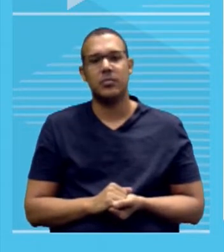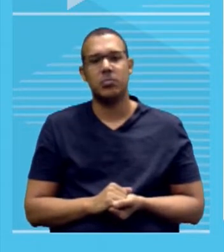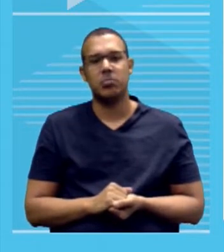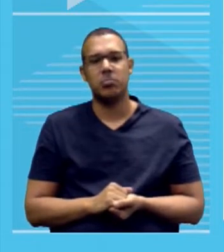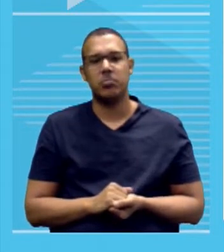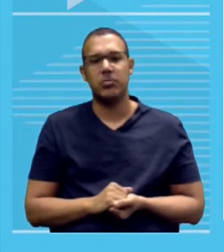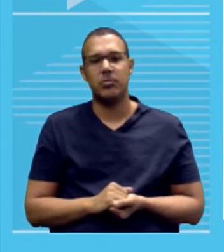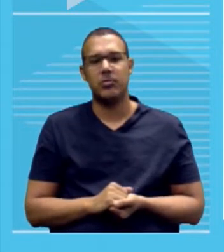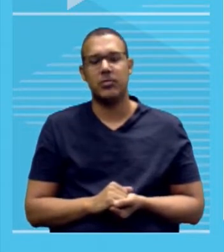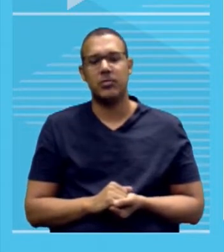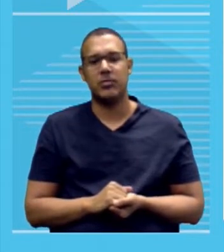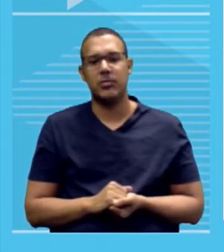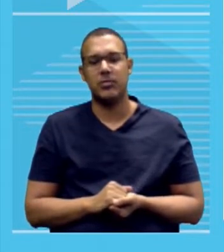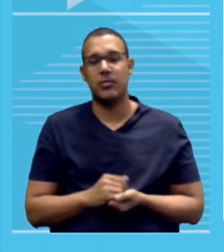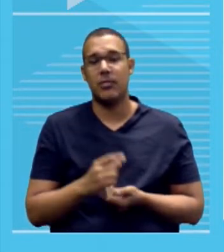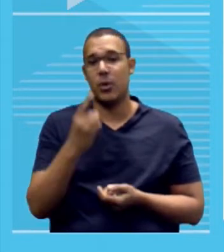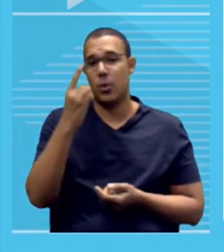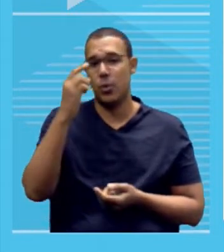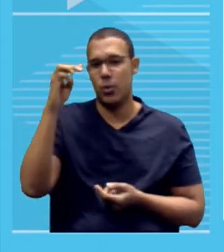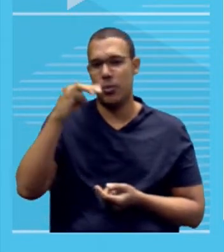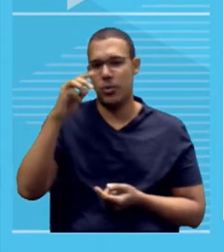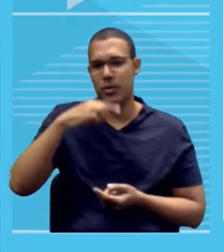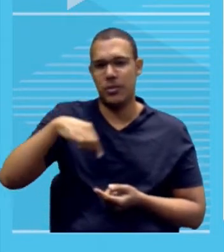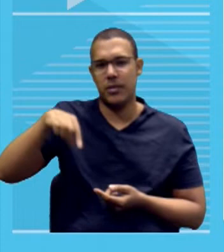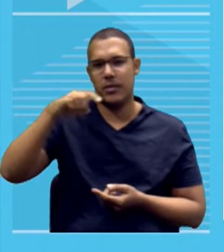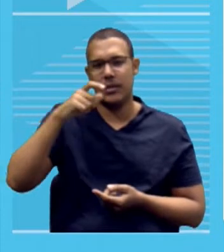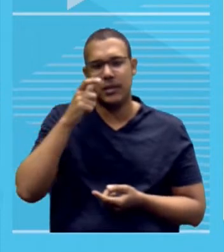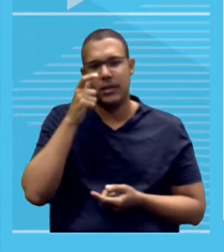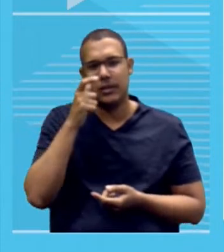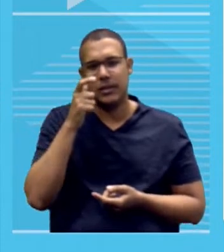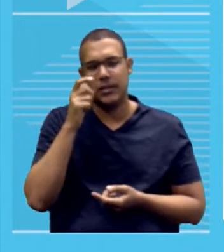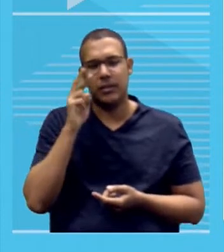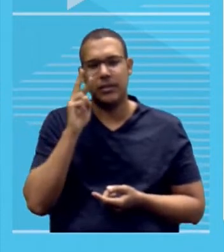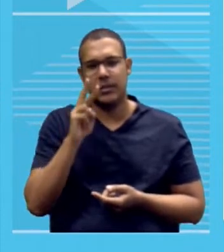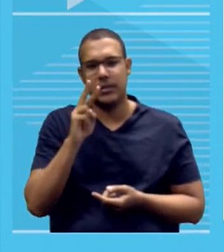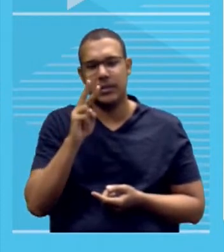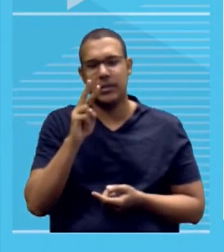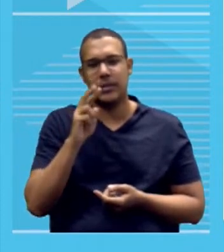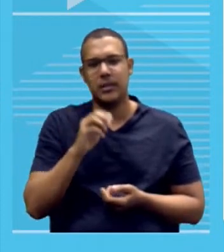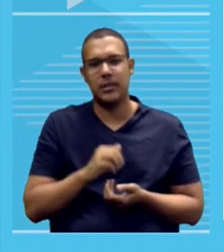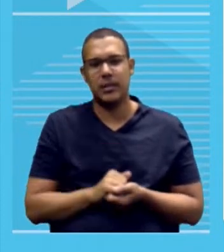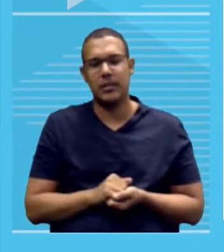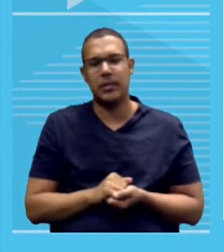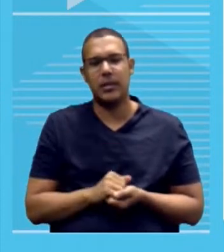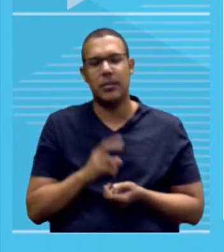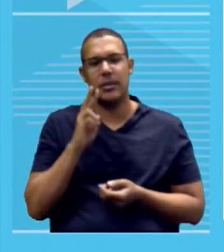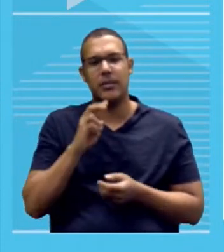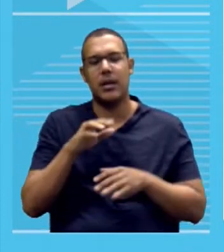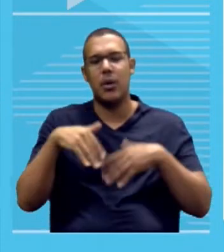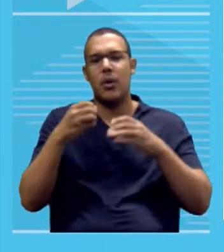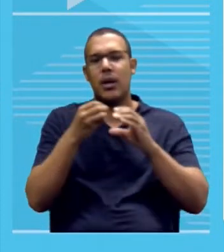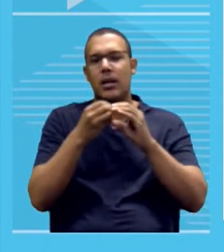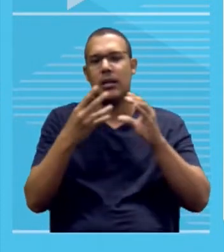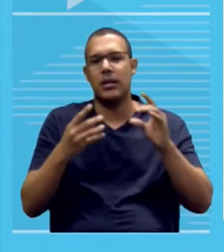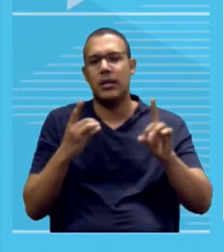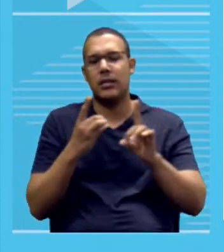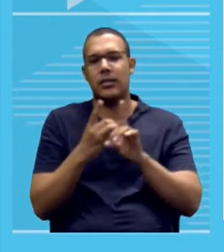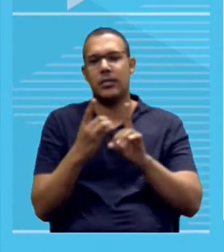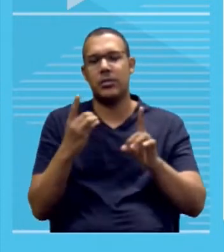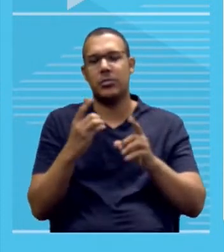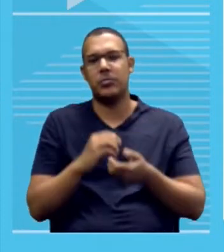e eu vou dar um minuto para vocês olharem para essa imagem me dizerem Quais características vocês encontram aí e